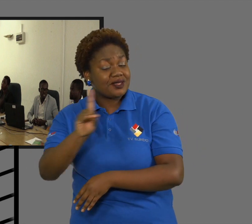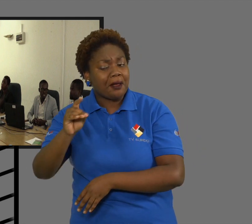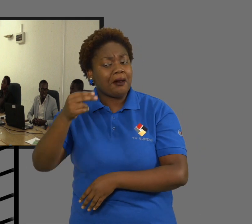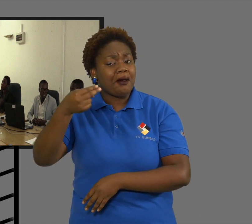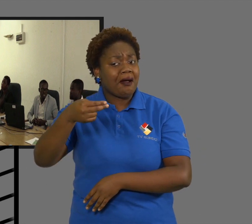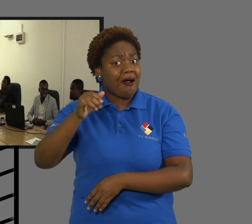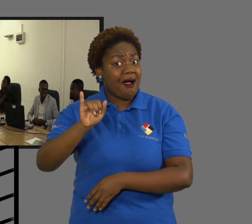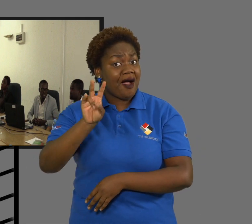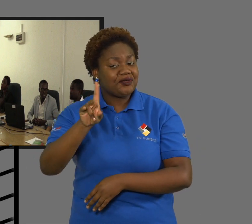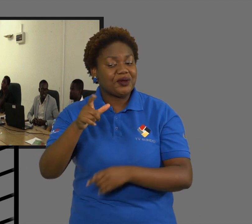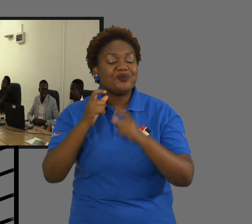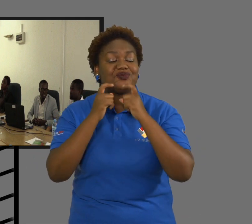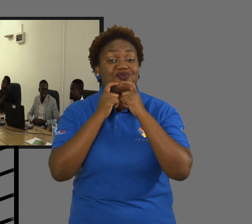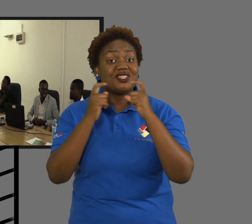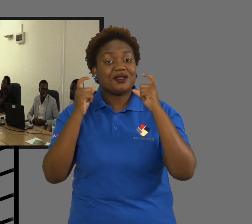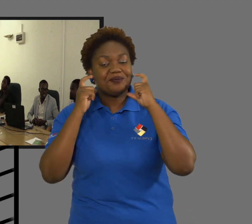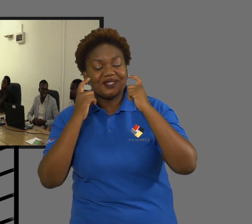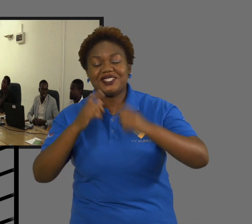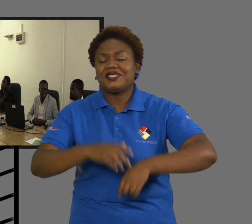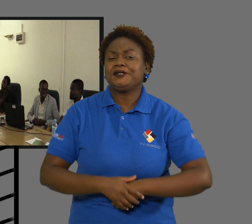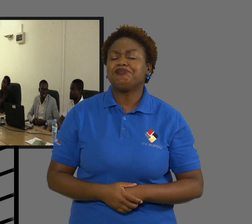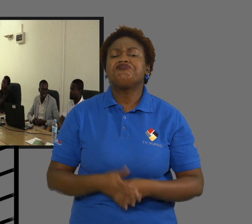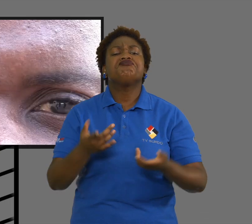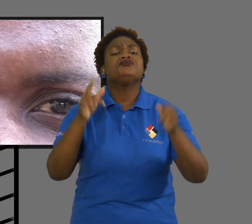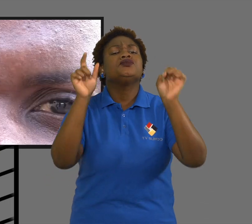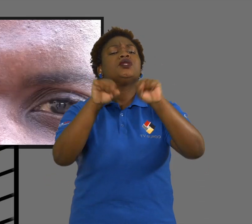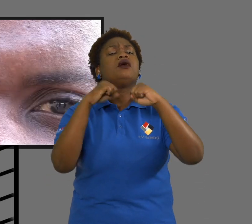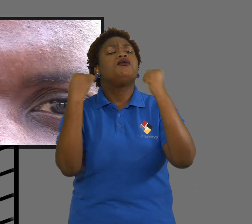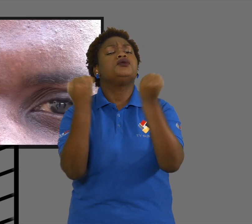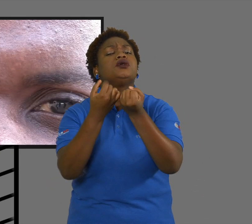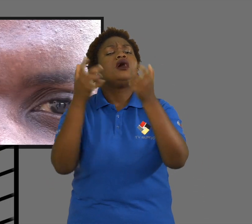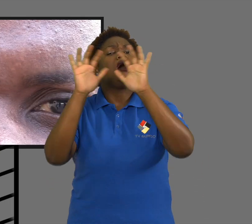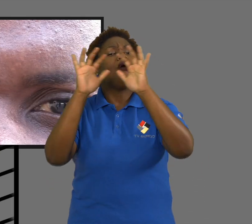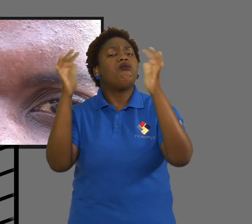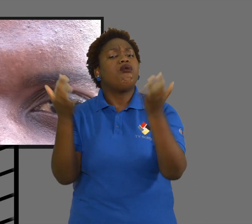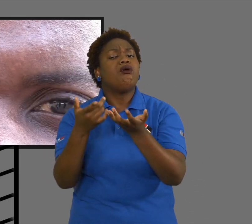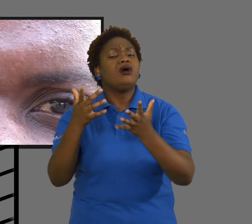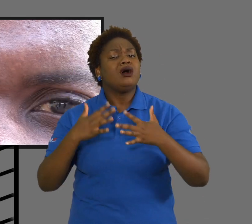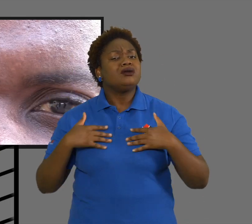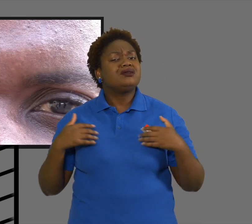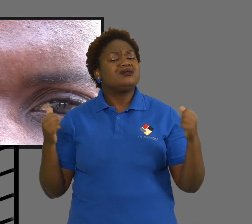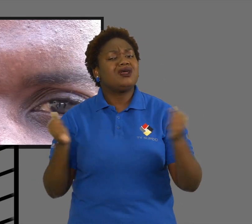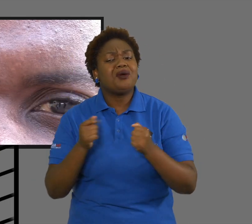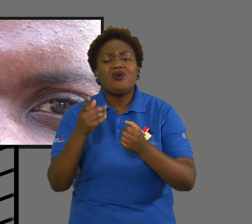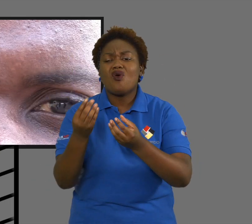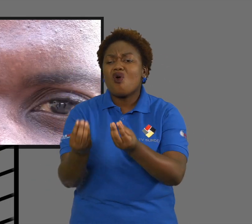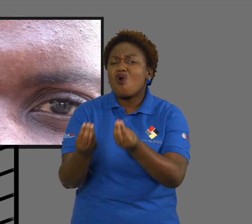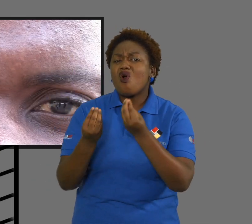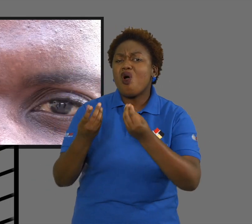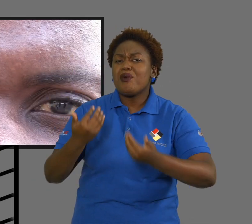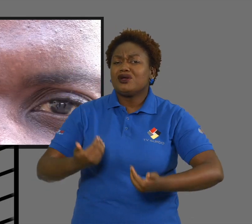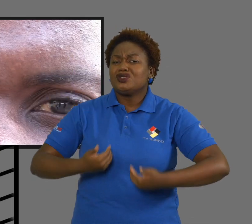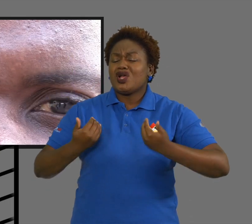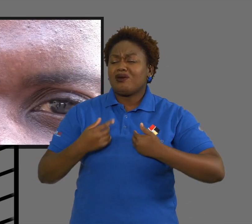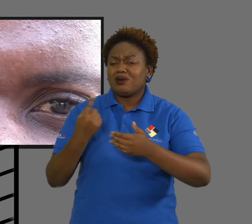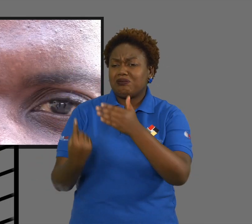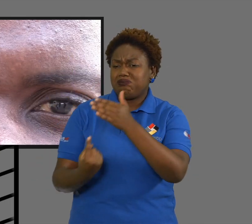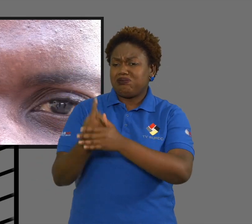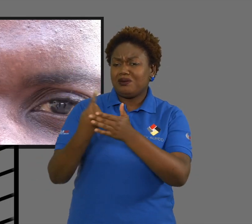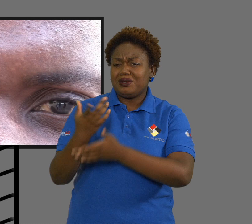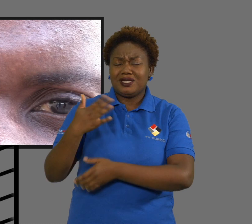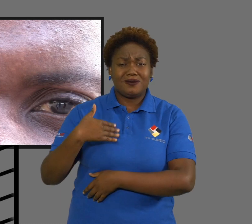serviços de HIV para PCD em Moçambique. A Organização Mundial da Saúde destaca o